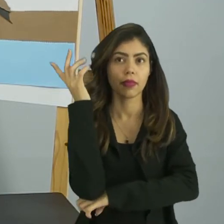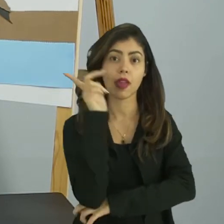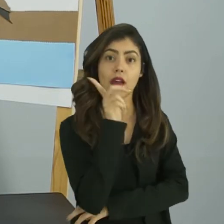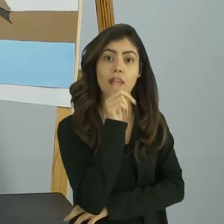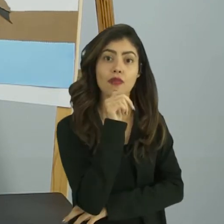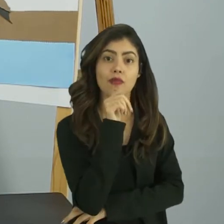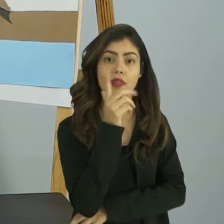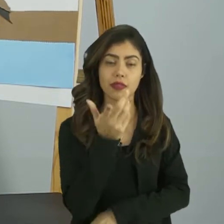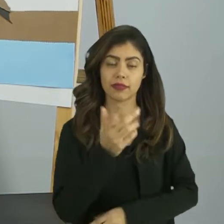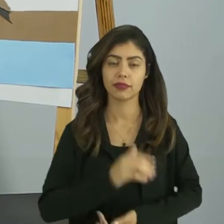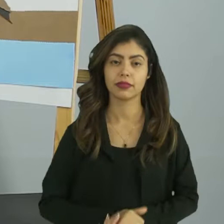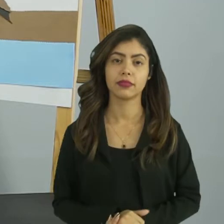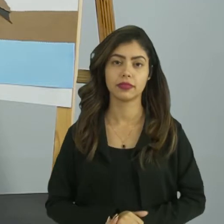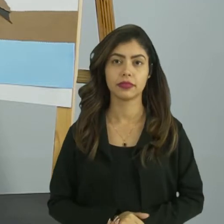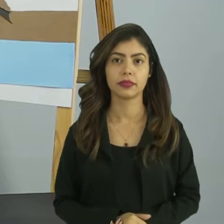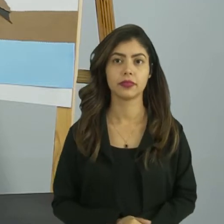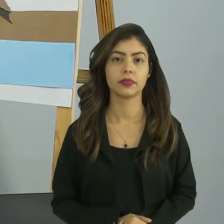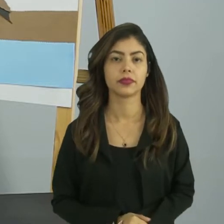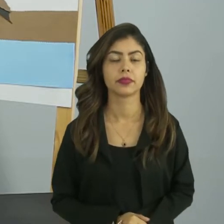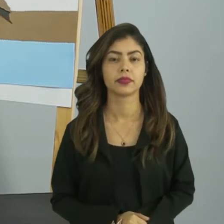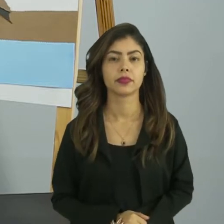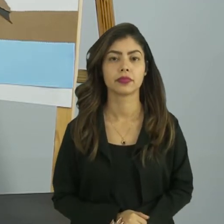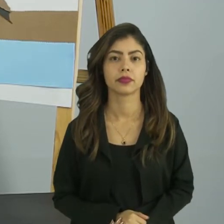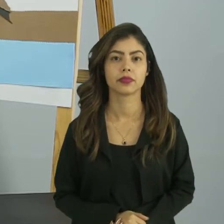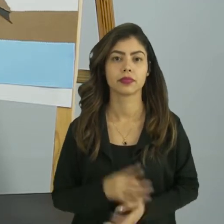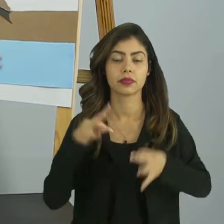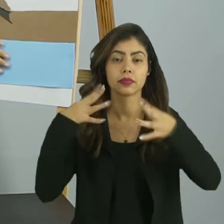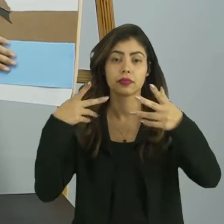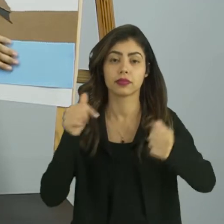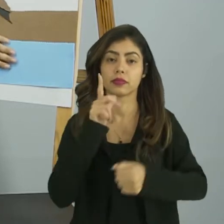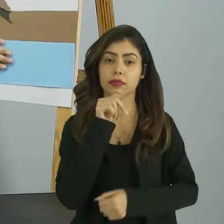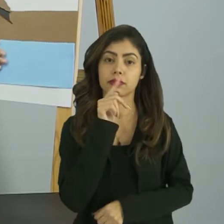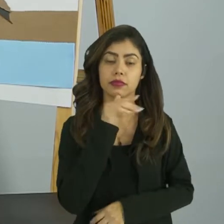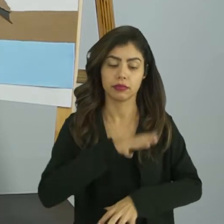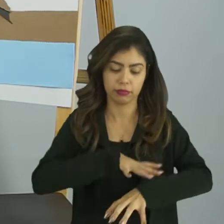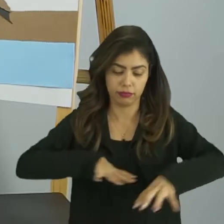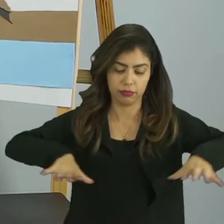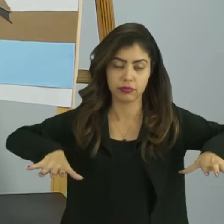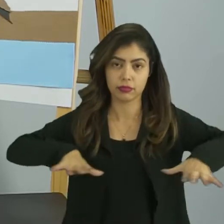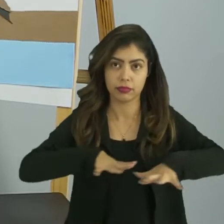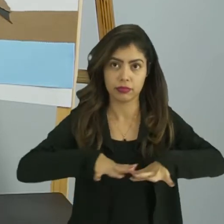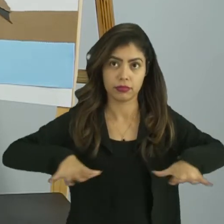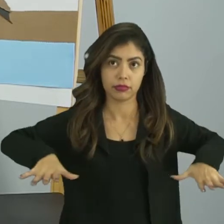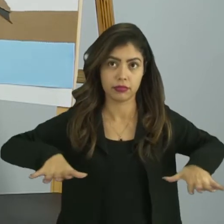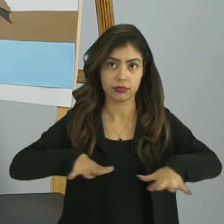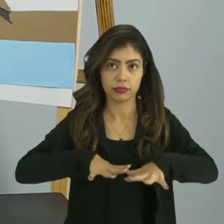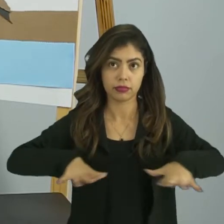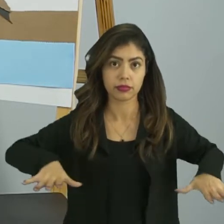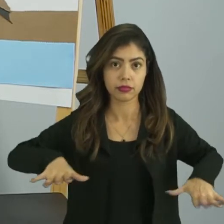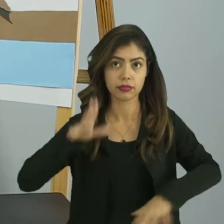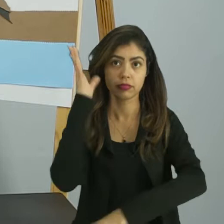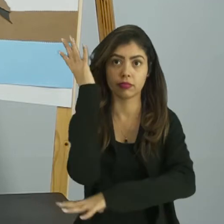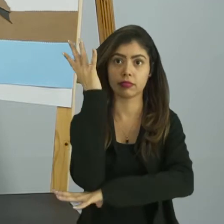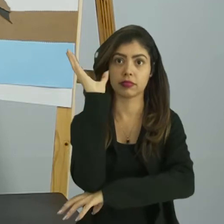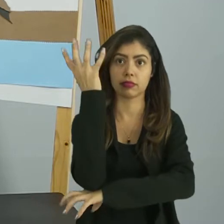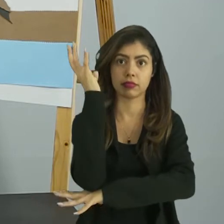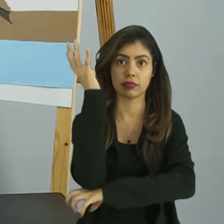tomar água. E toda essa água que fica no solo, a